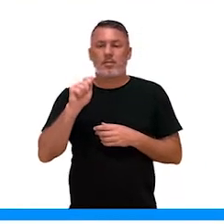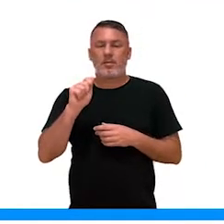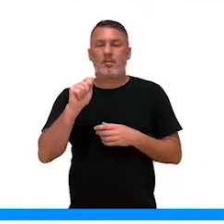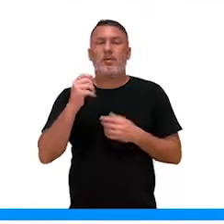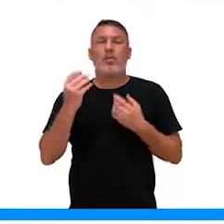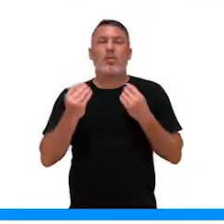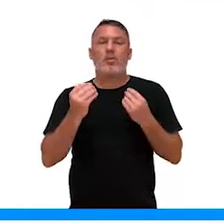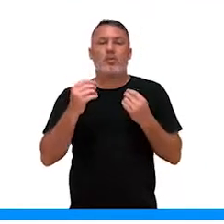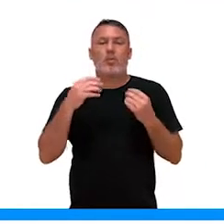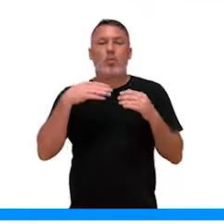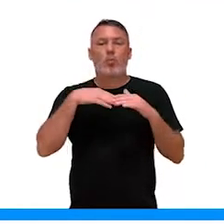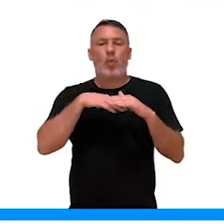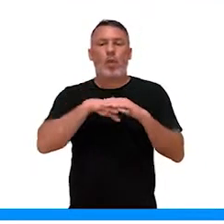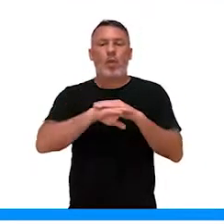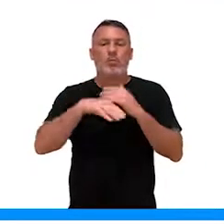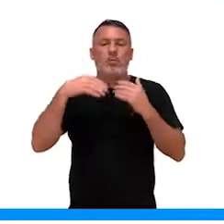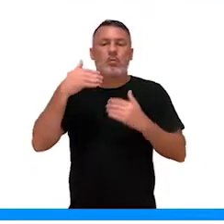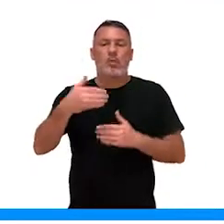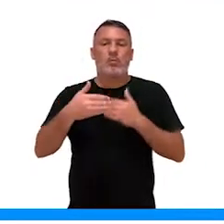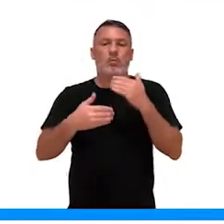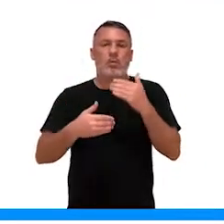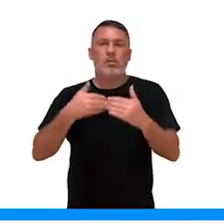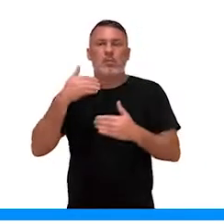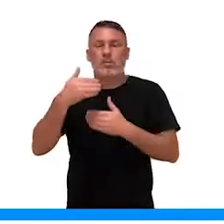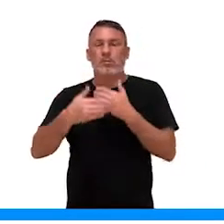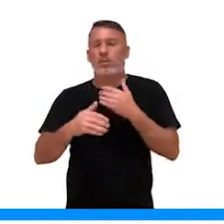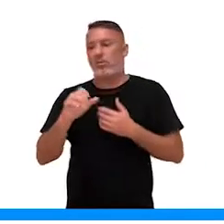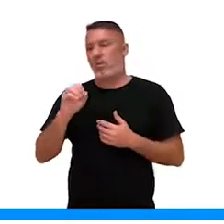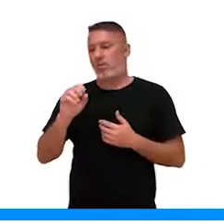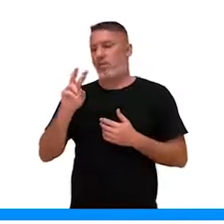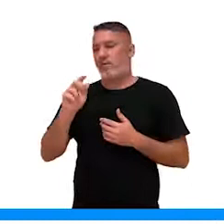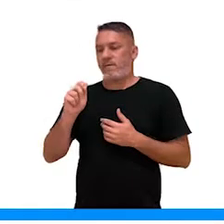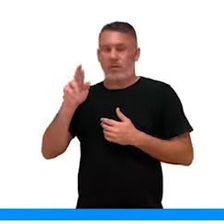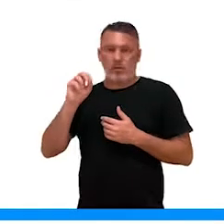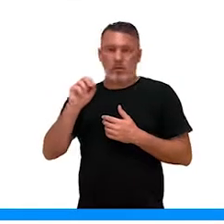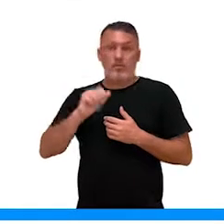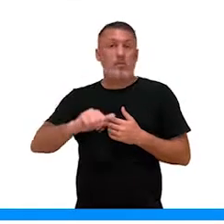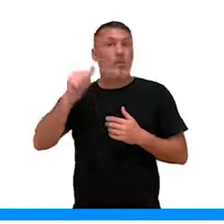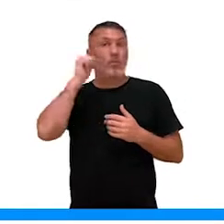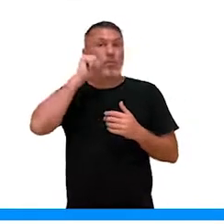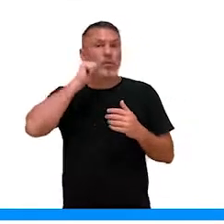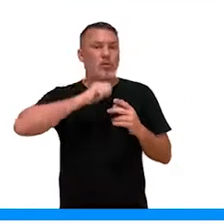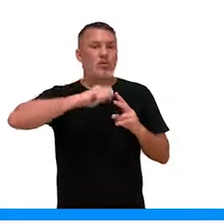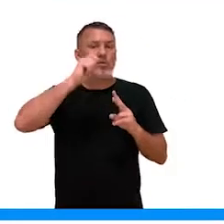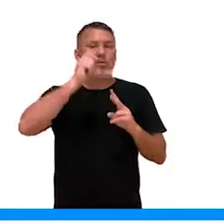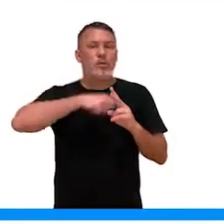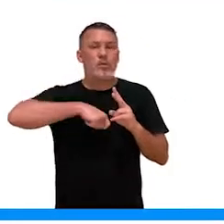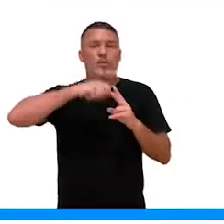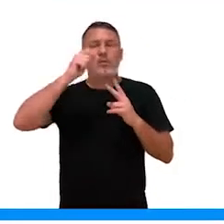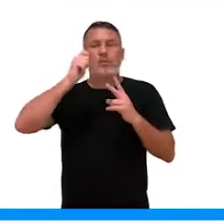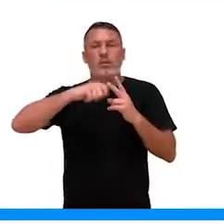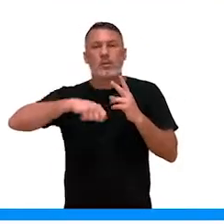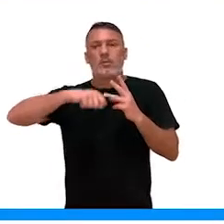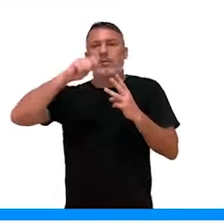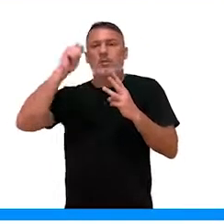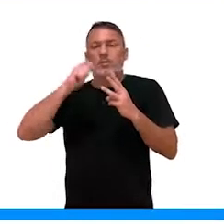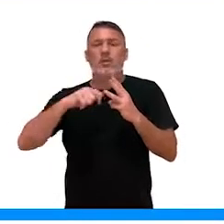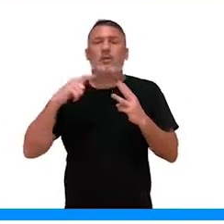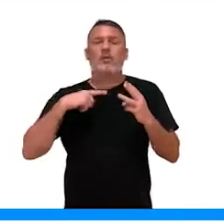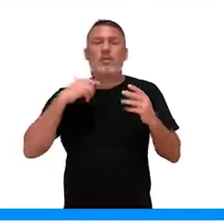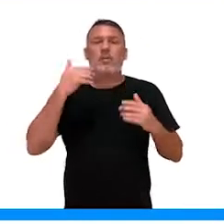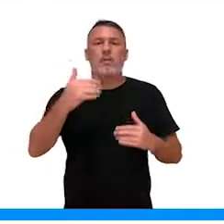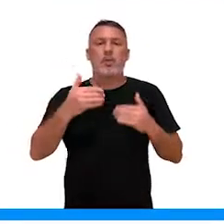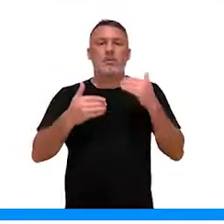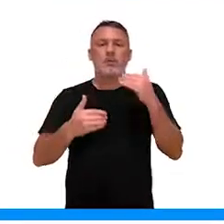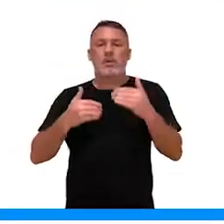primários, e eles vão sendo guardados lá no nosso ovário. As mulheres, uma vez ao mês, elas